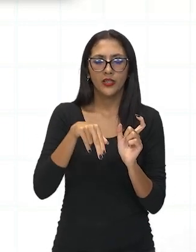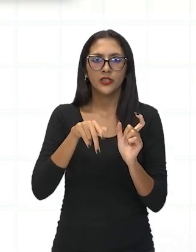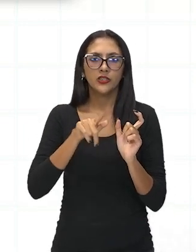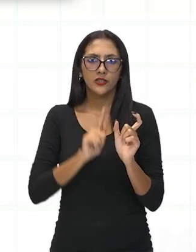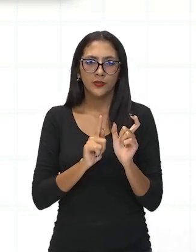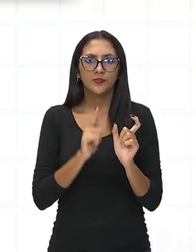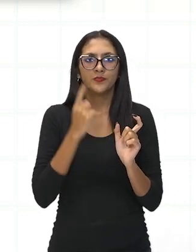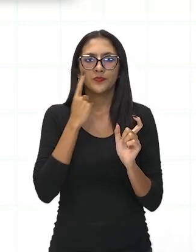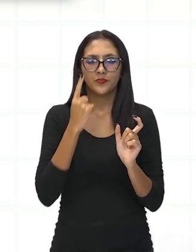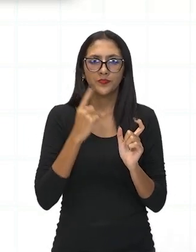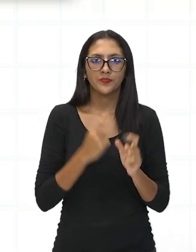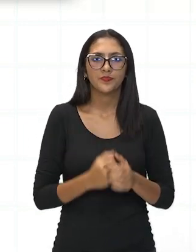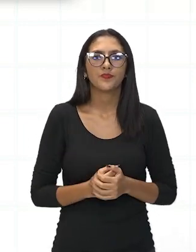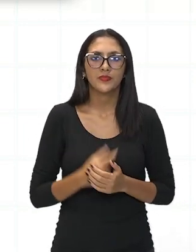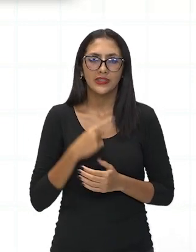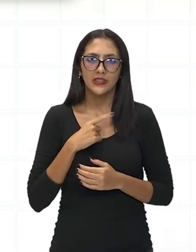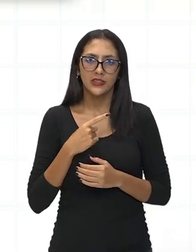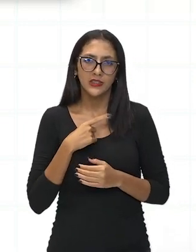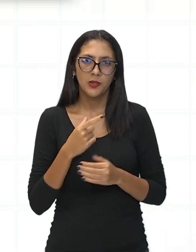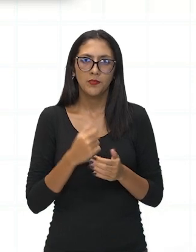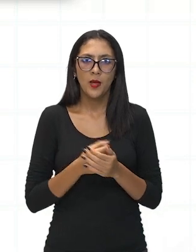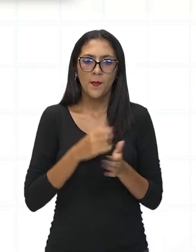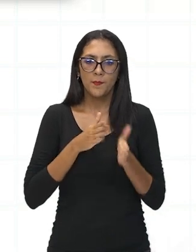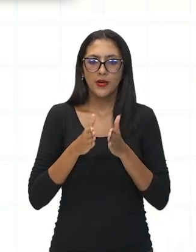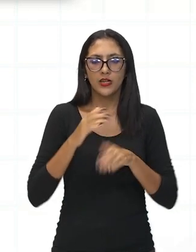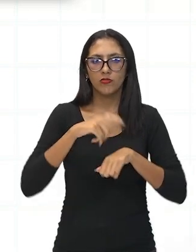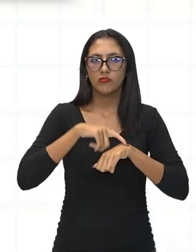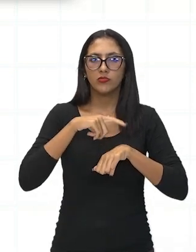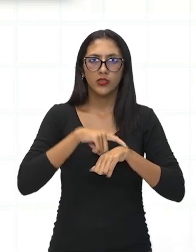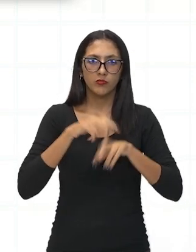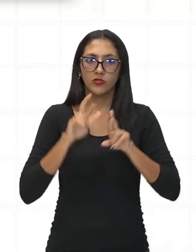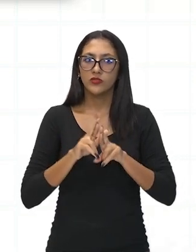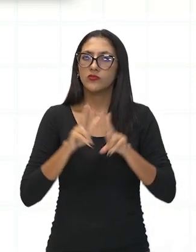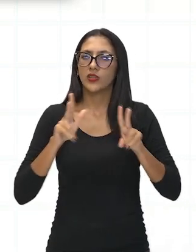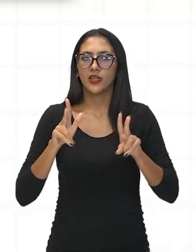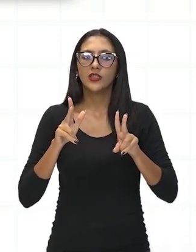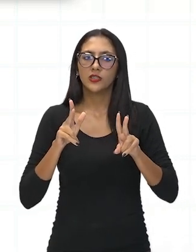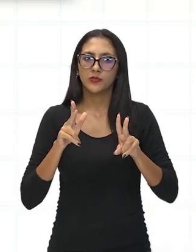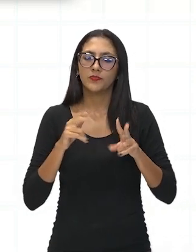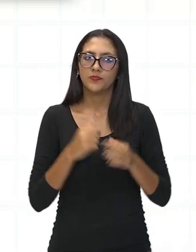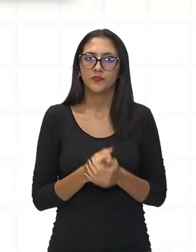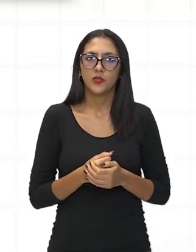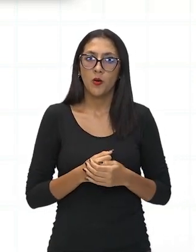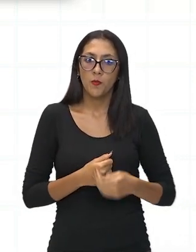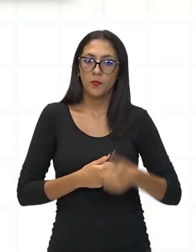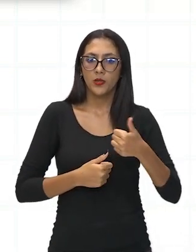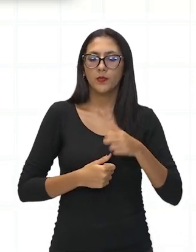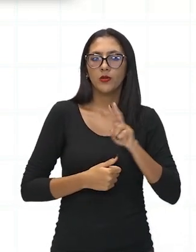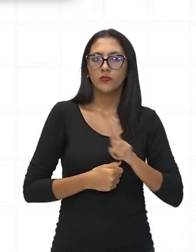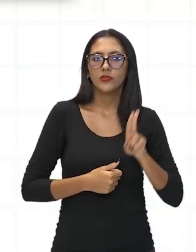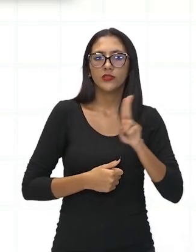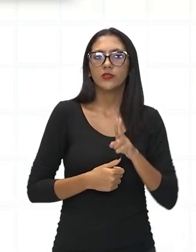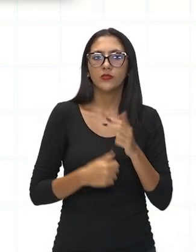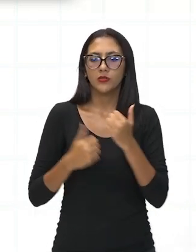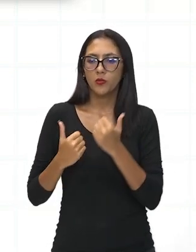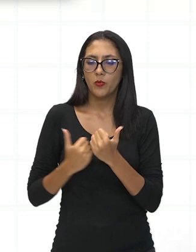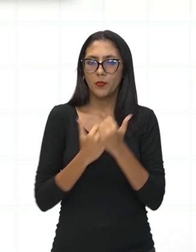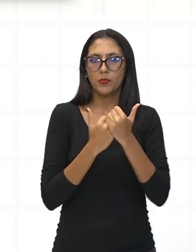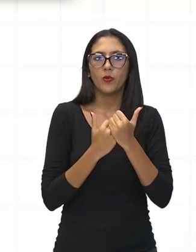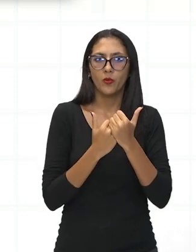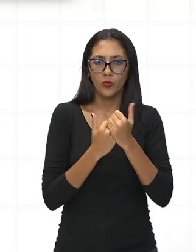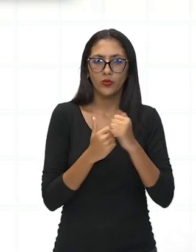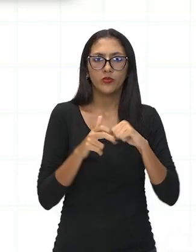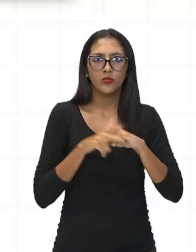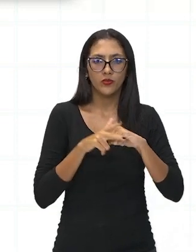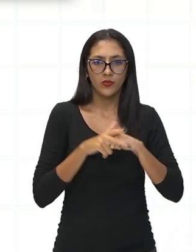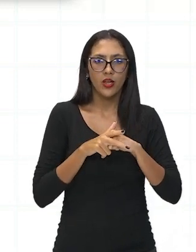diferentes, past continuous. Vocês viram que eu uso dois verbos. Um verbo que é auxiliar, que é o to be, e o outro que é o principal, que no